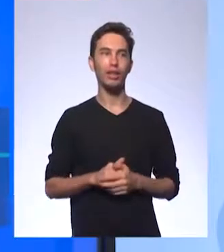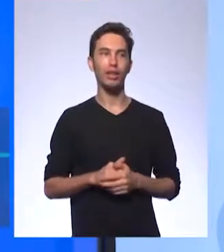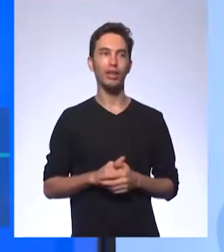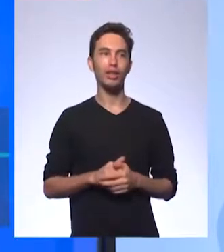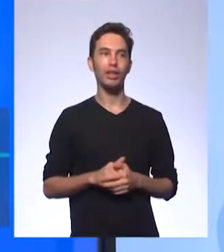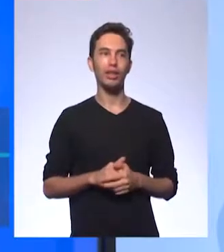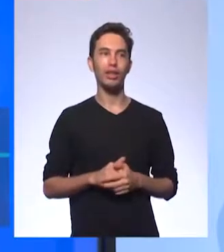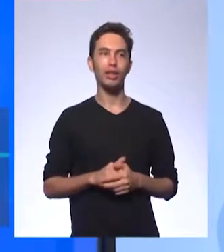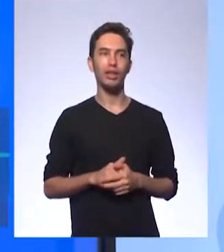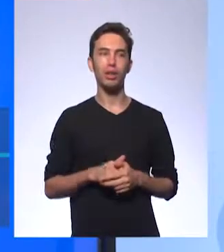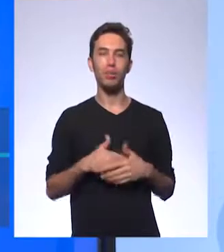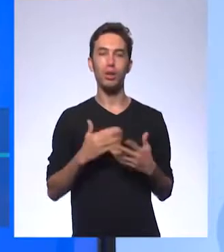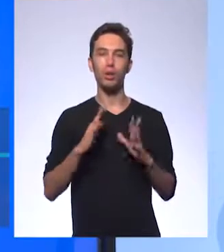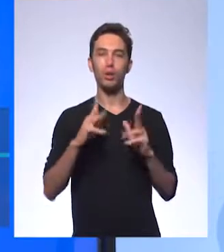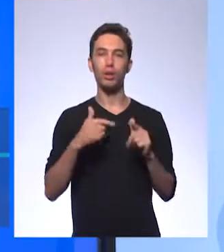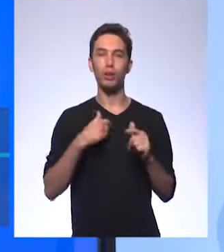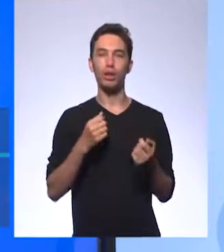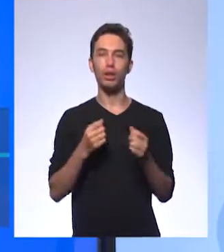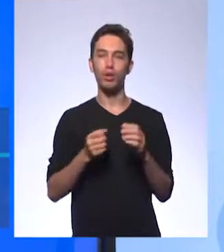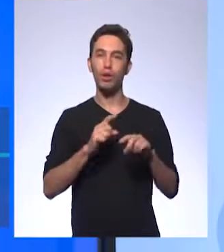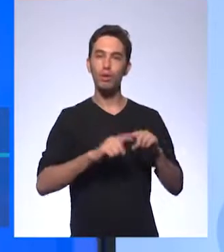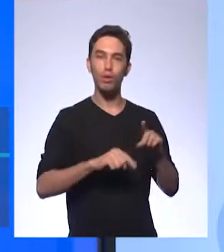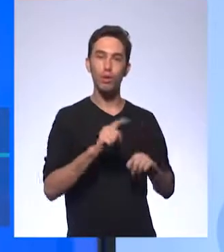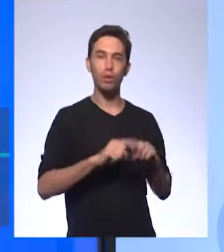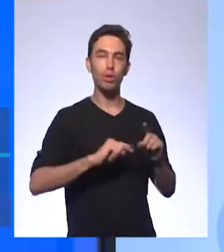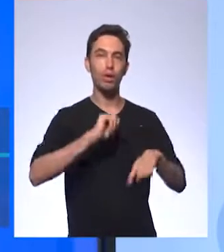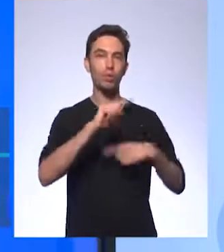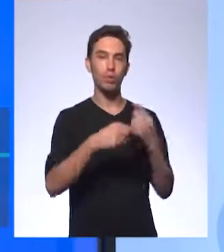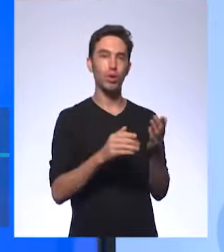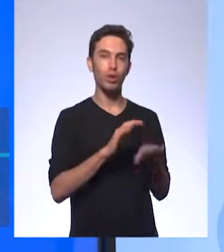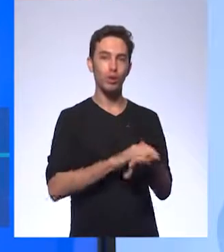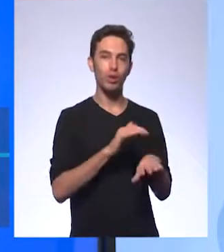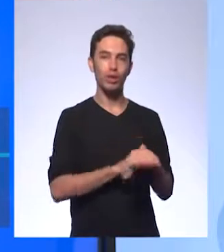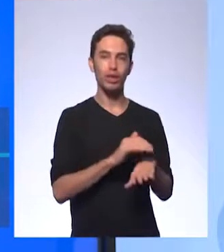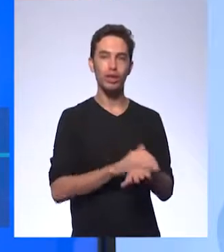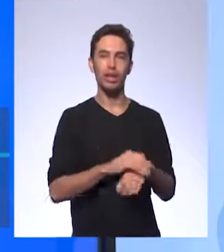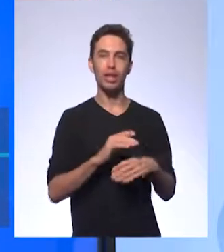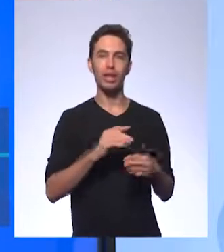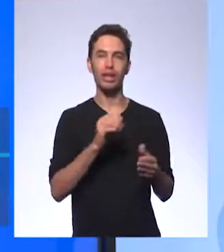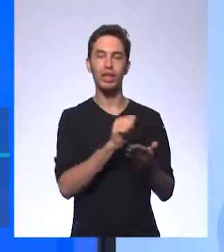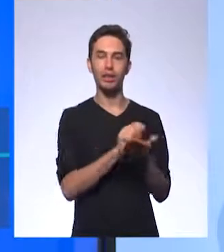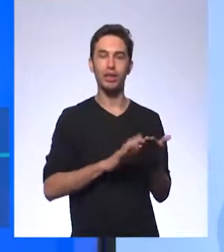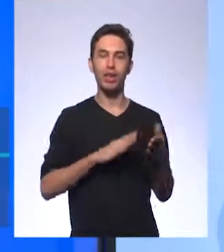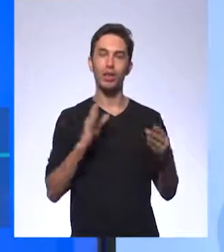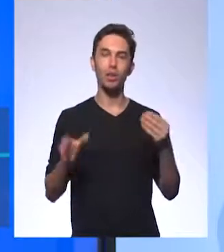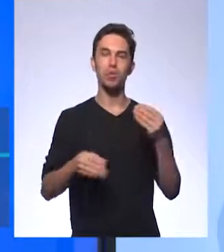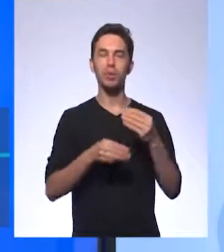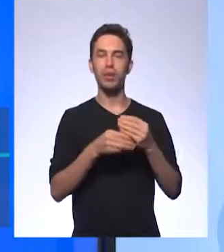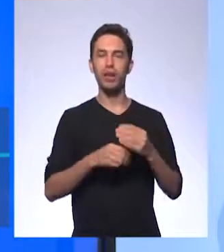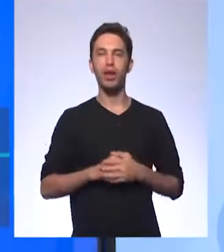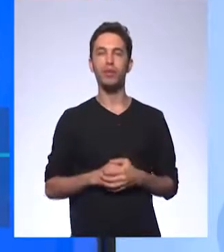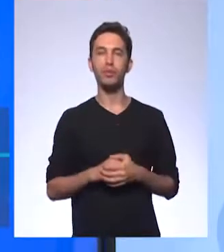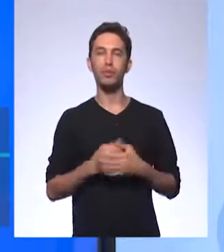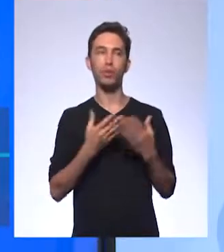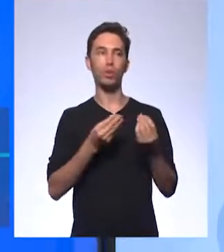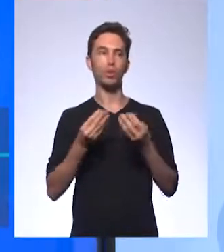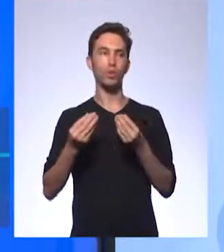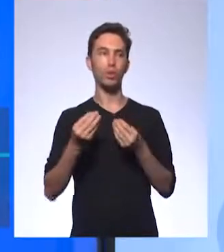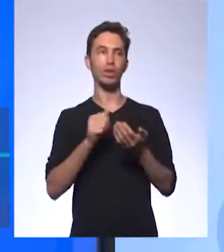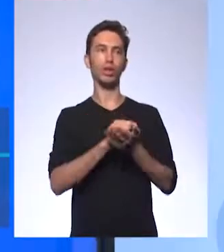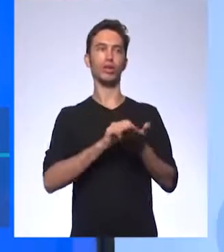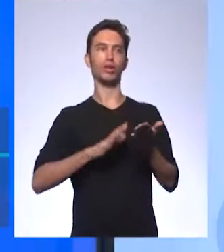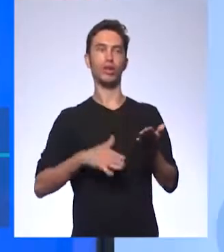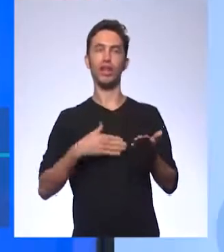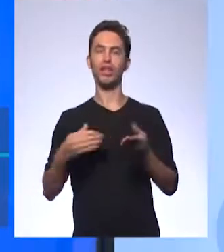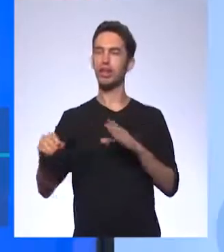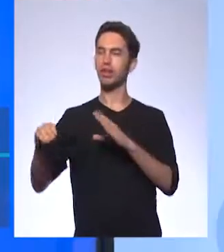irão produzir depois, né, nas atividades complementares. Muitas atividades dos estudantes estão